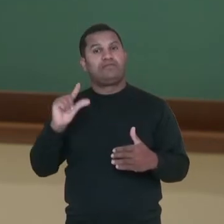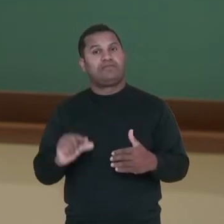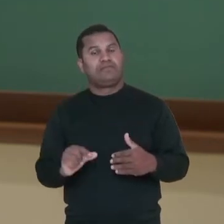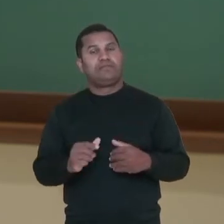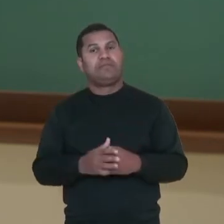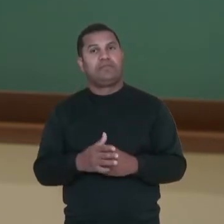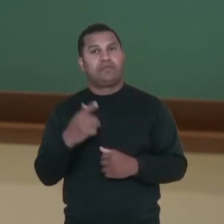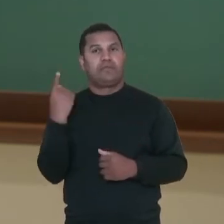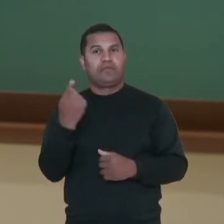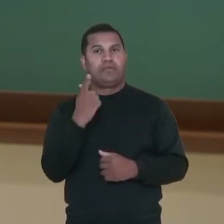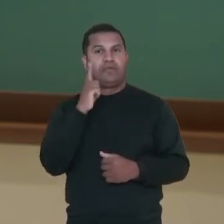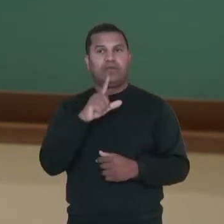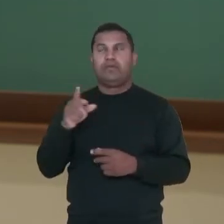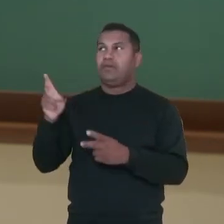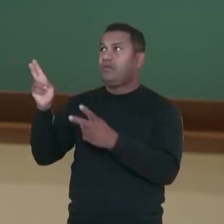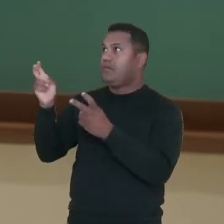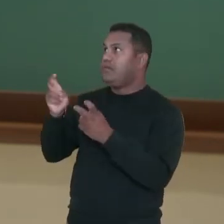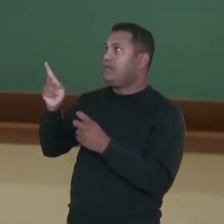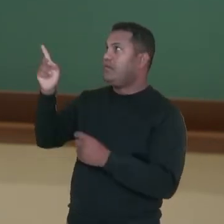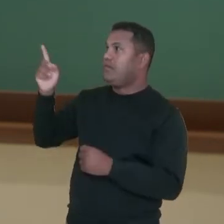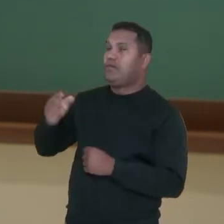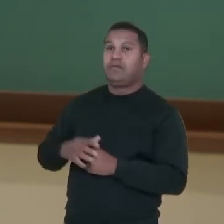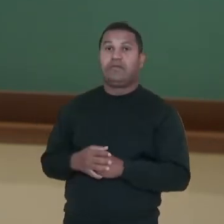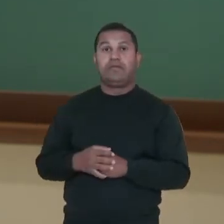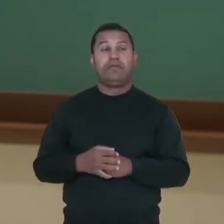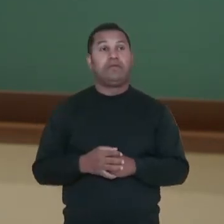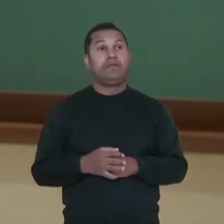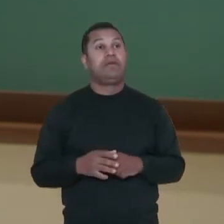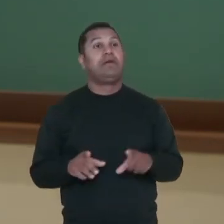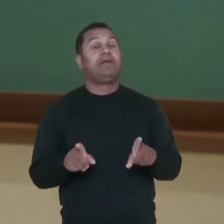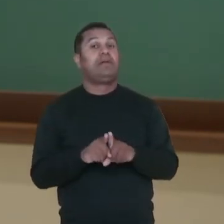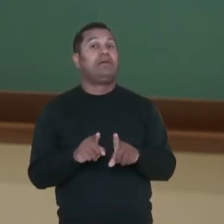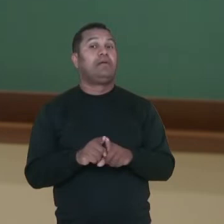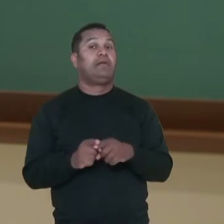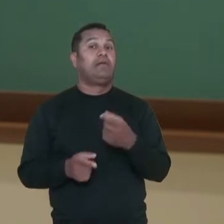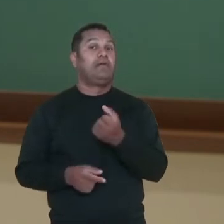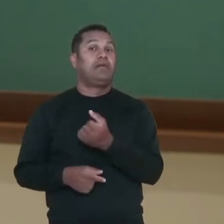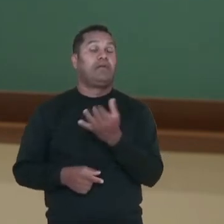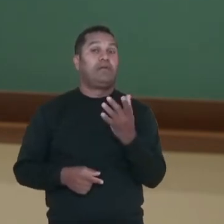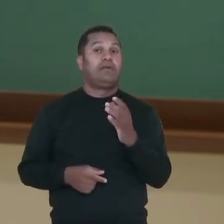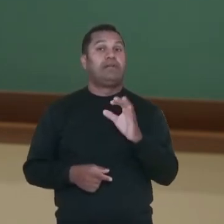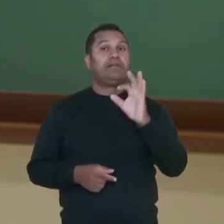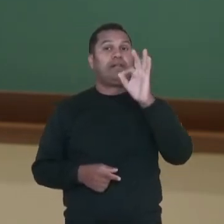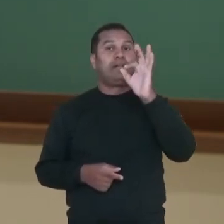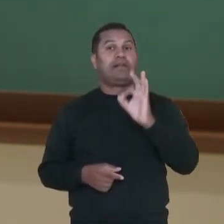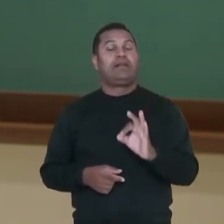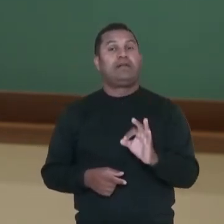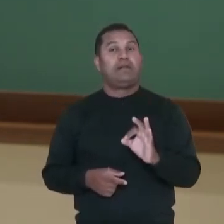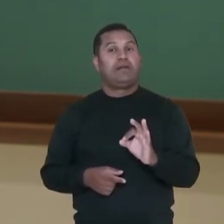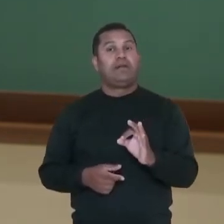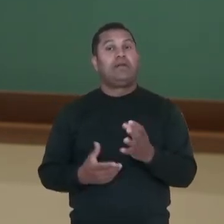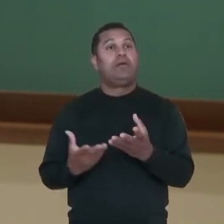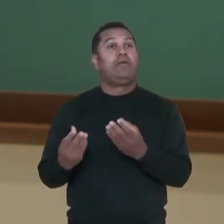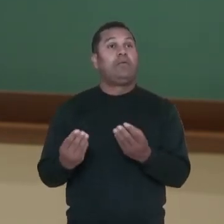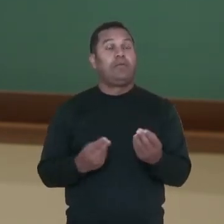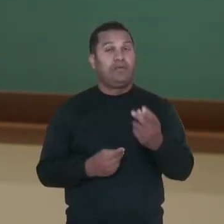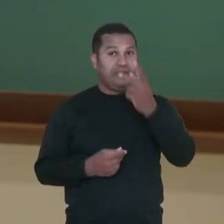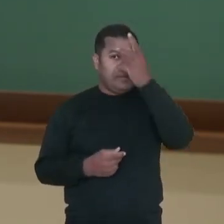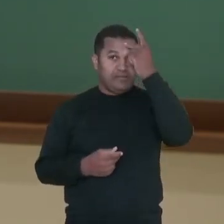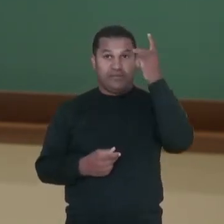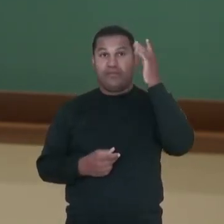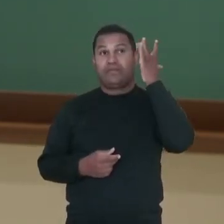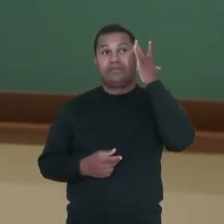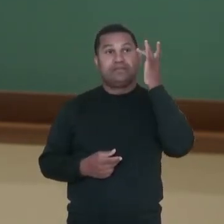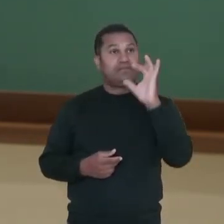ok? Muito bem. E olha só, quanto à educação, né? O Brasil ainda tem muitas pessoas ainda que não sabem ler e escrever, as